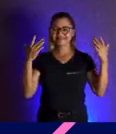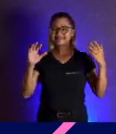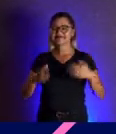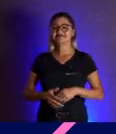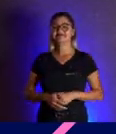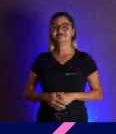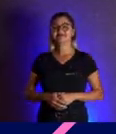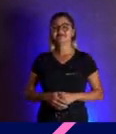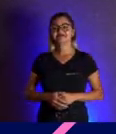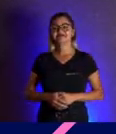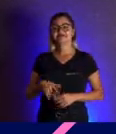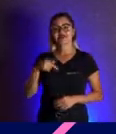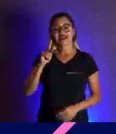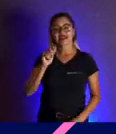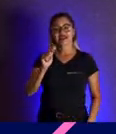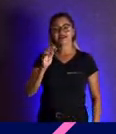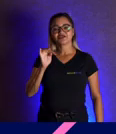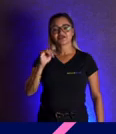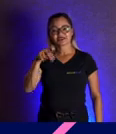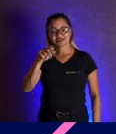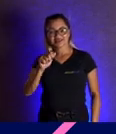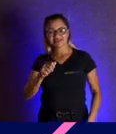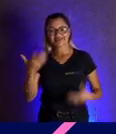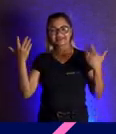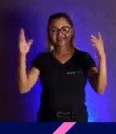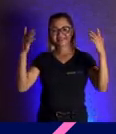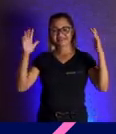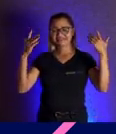E a Tatiana Pará.